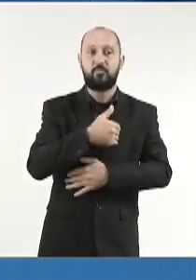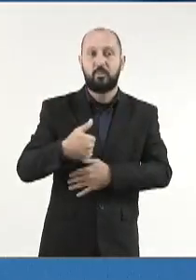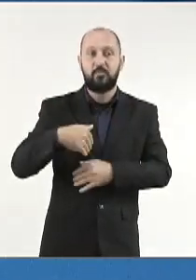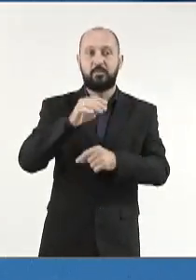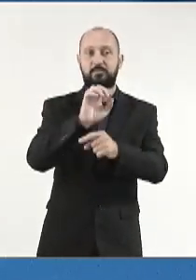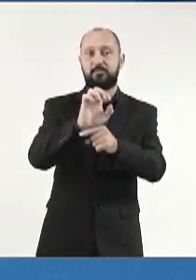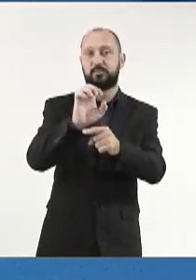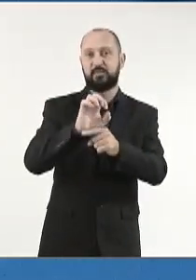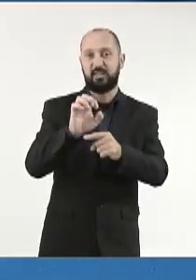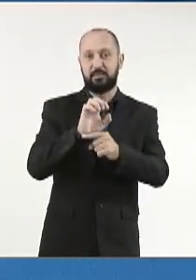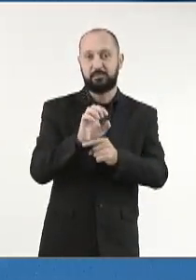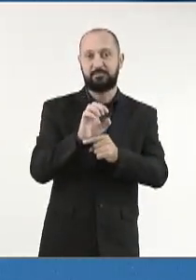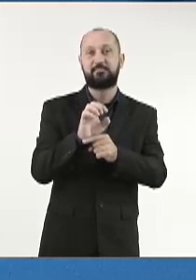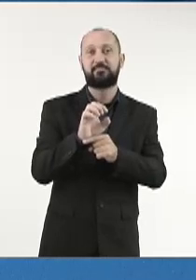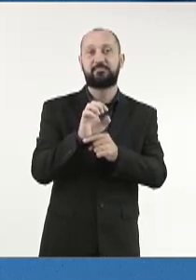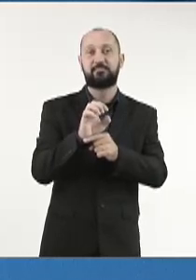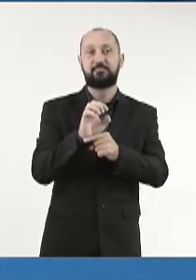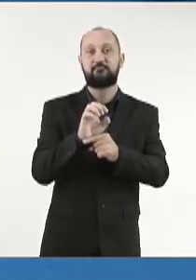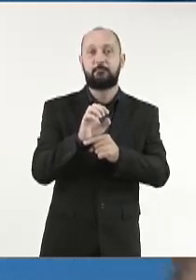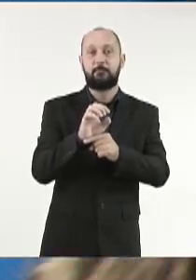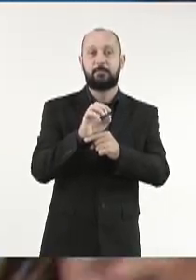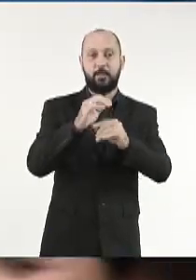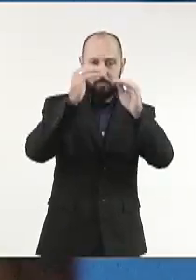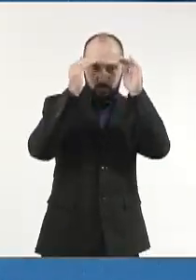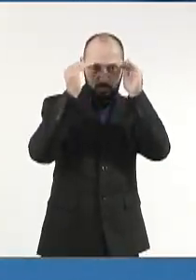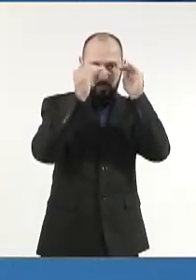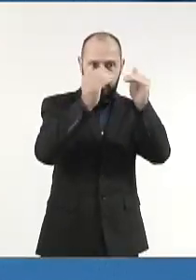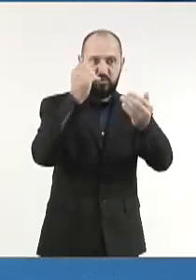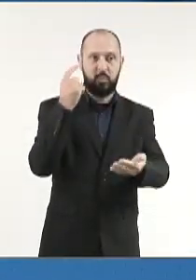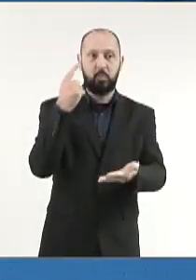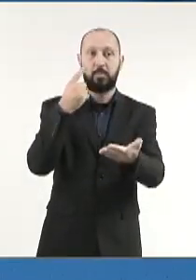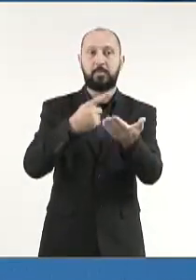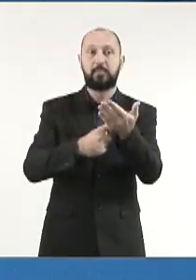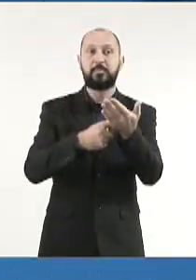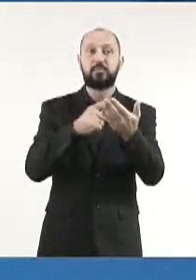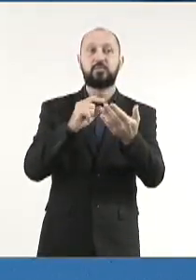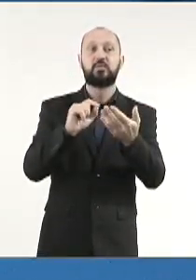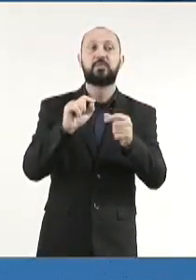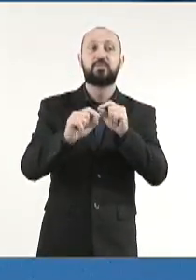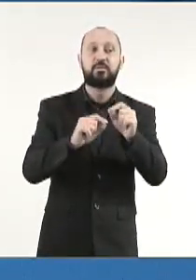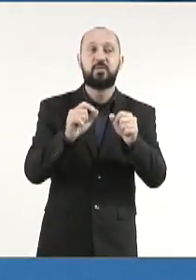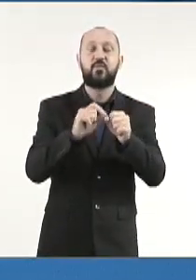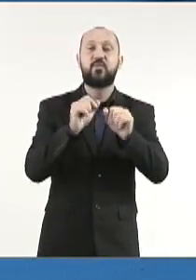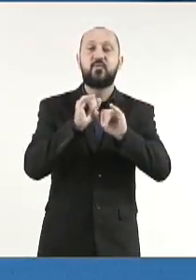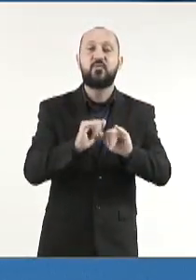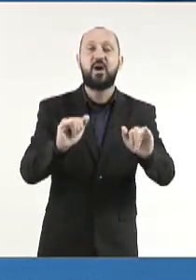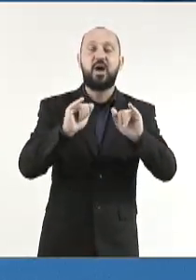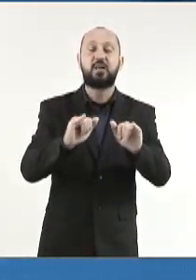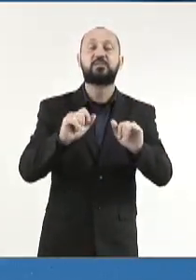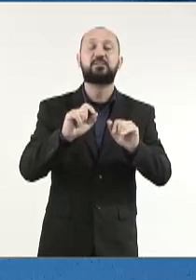do estado cumpre o seu compromisso de fazer